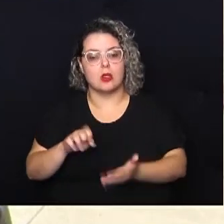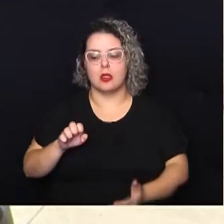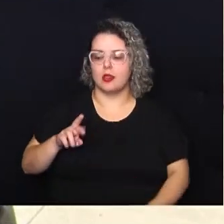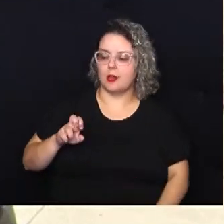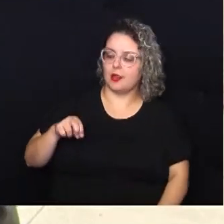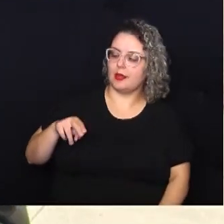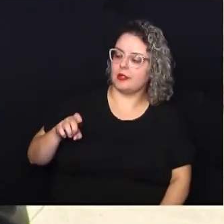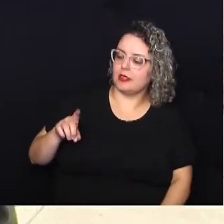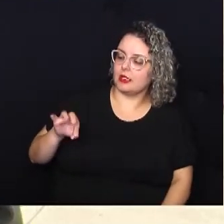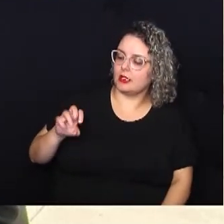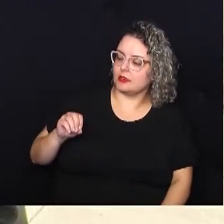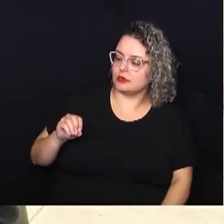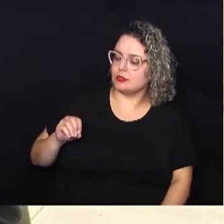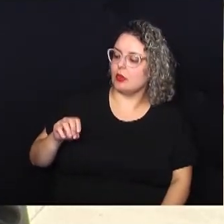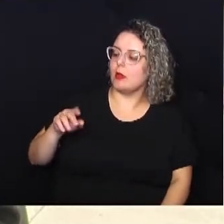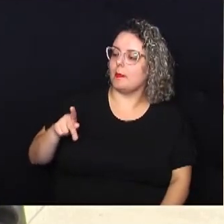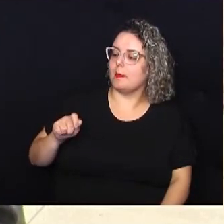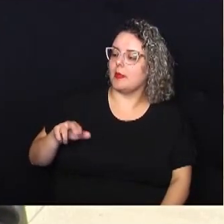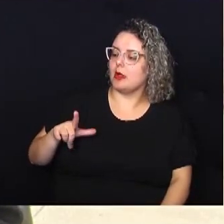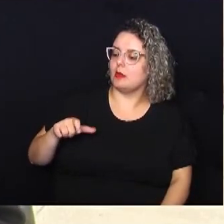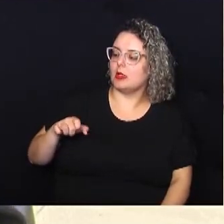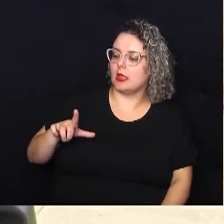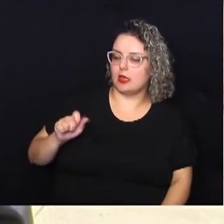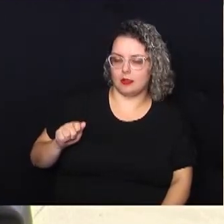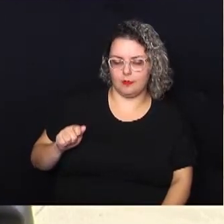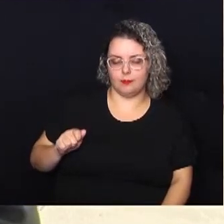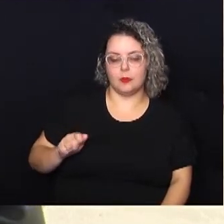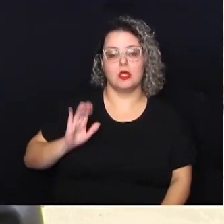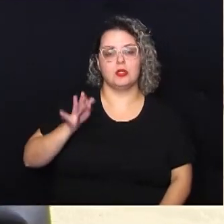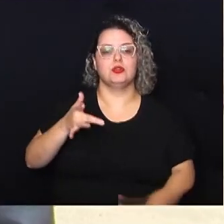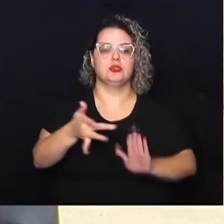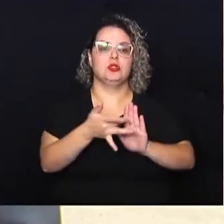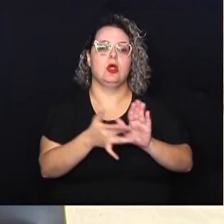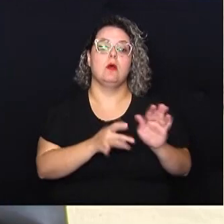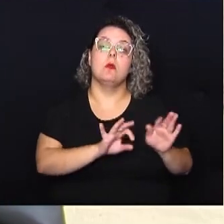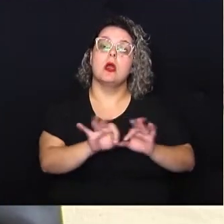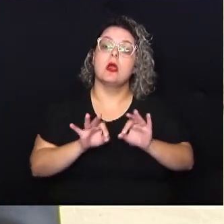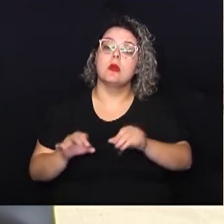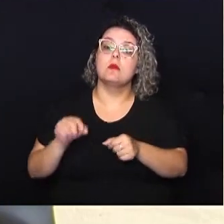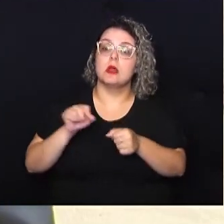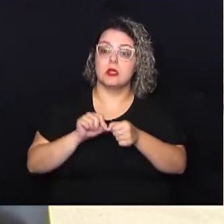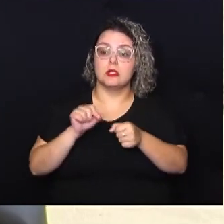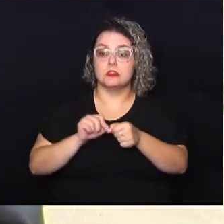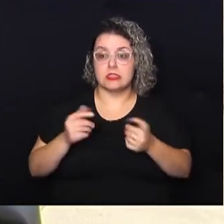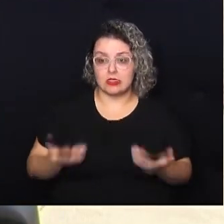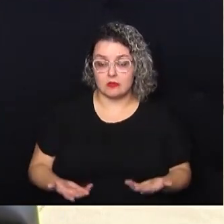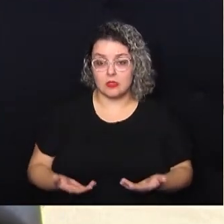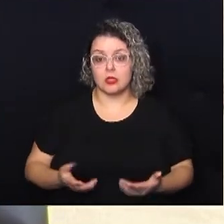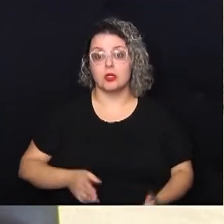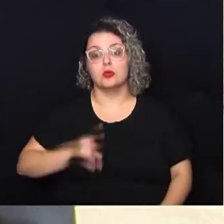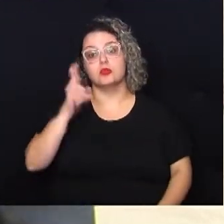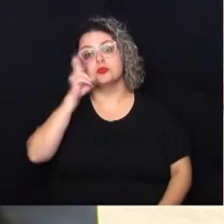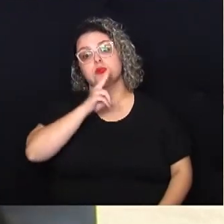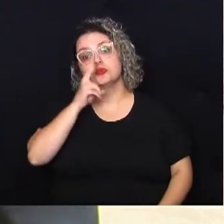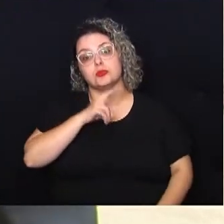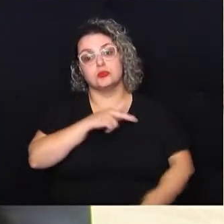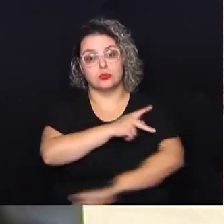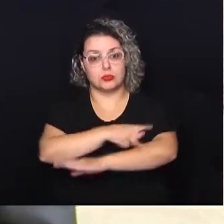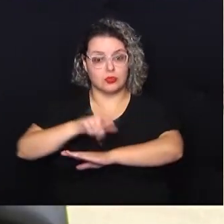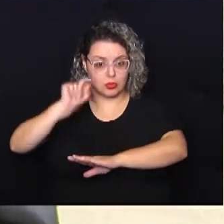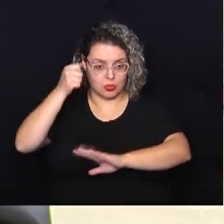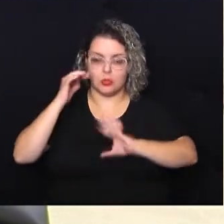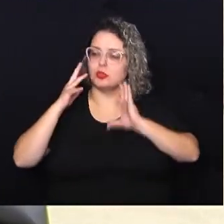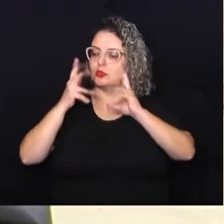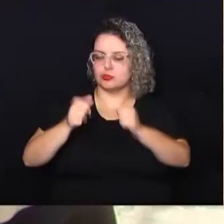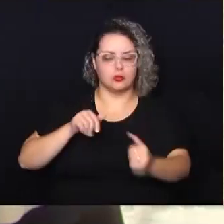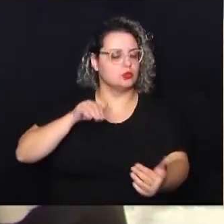Público, e já está na pauta da programação para ser feito com urgência o recapeamento inteirinho da